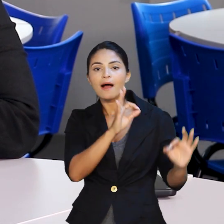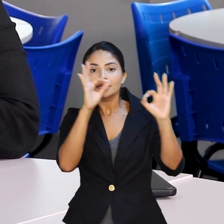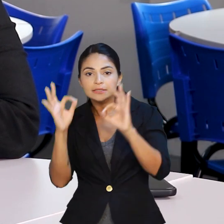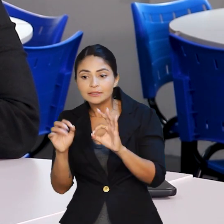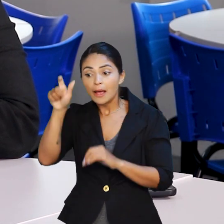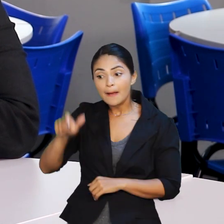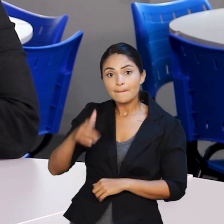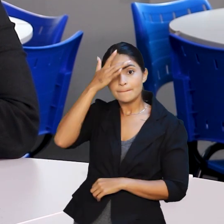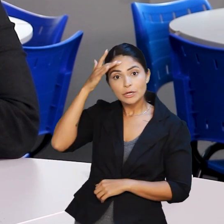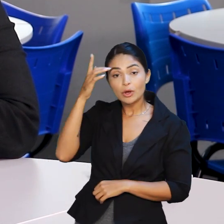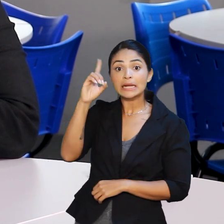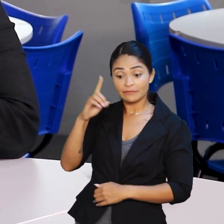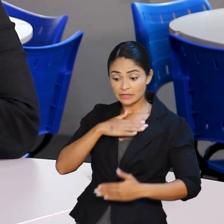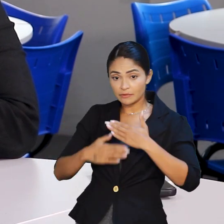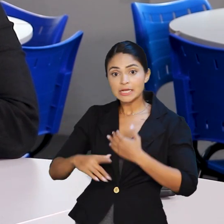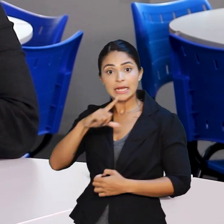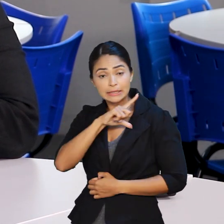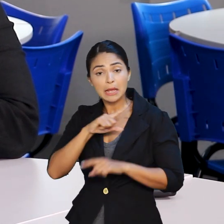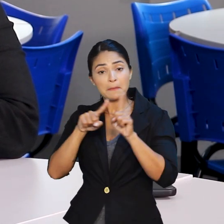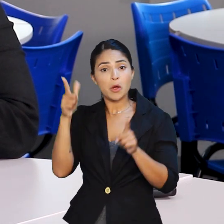deficiência física, que vive a sua vida